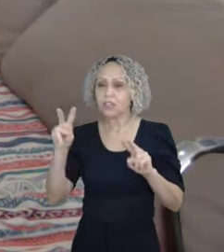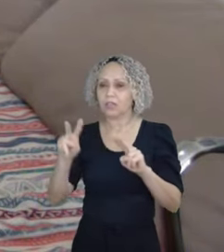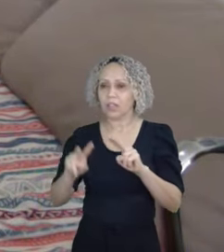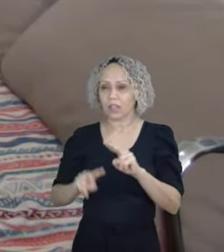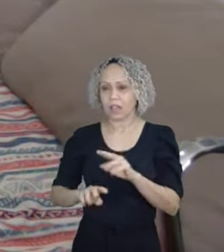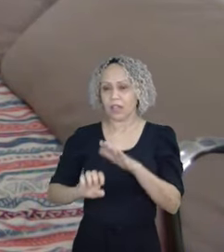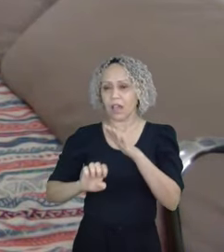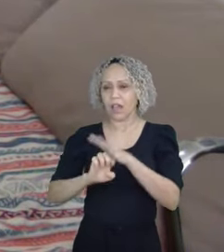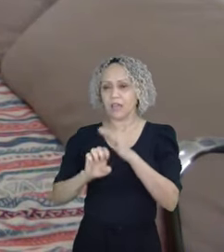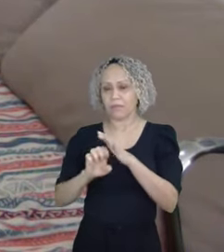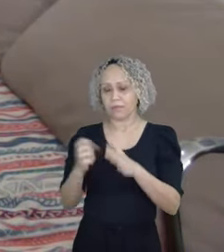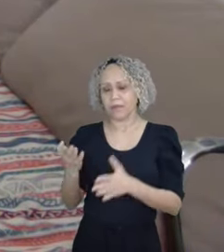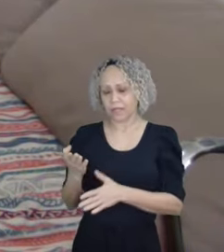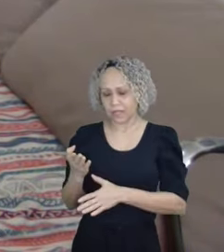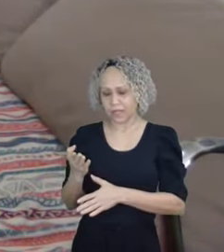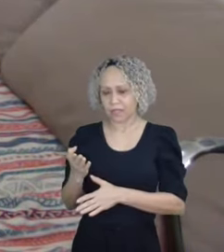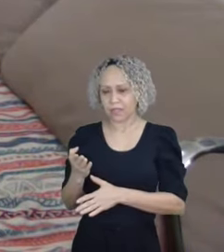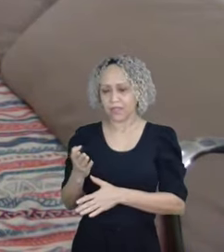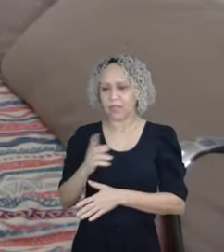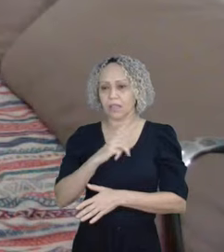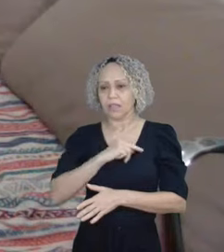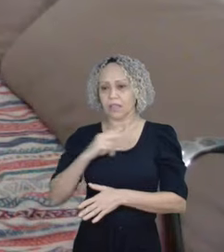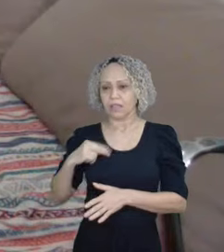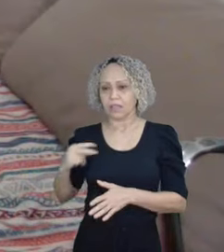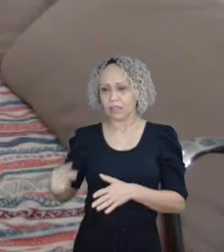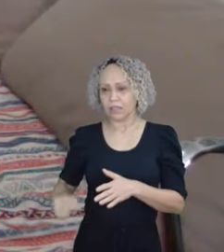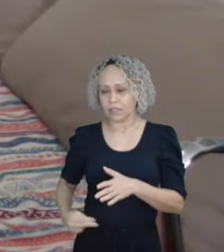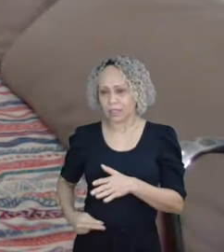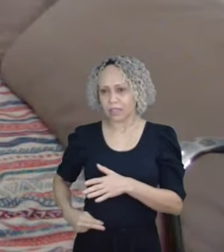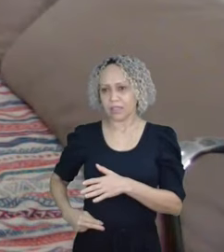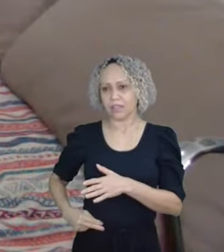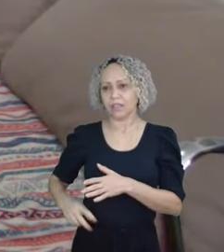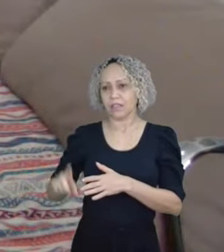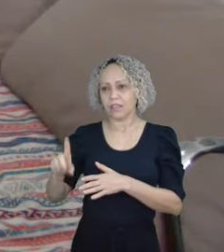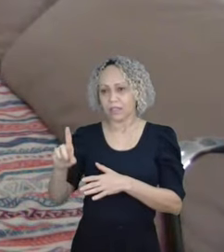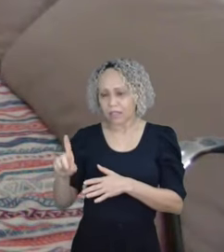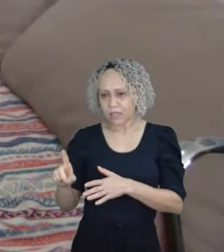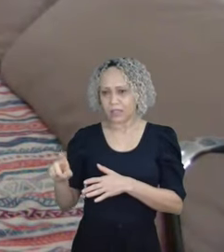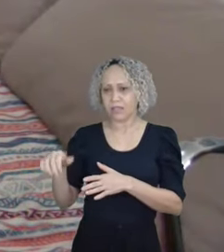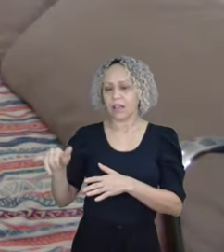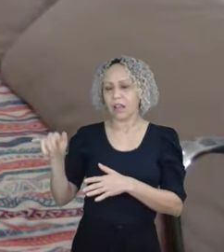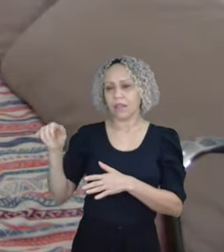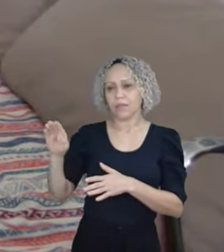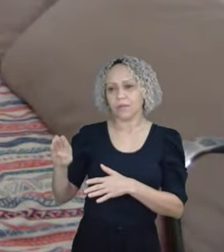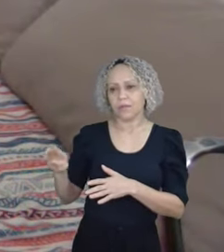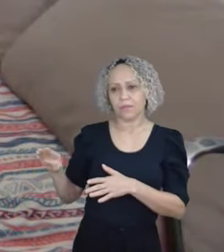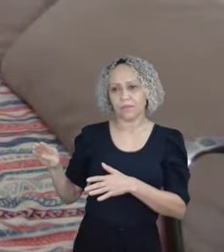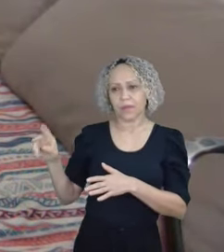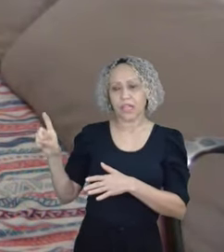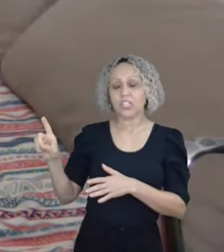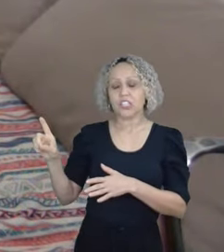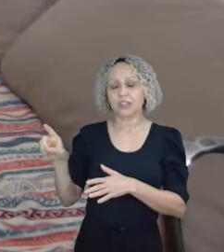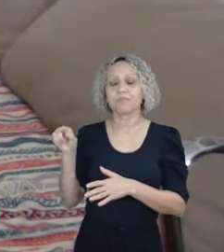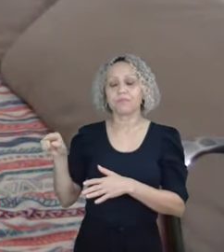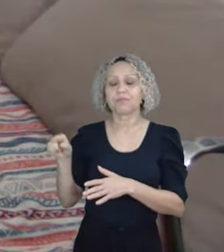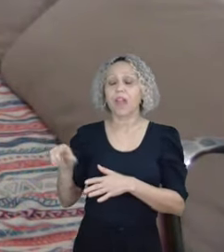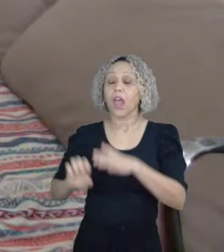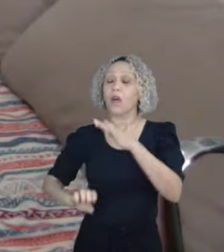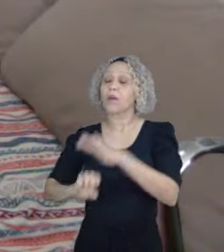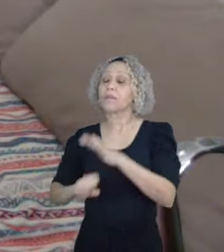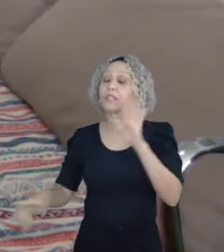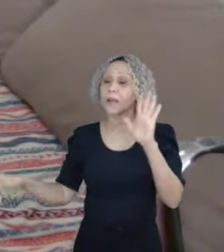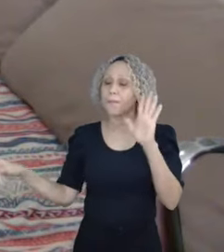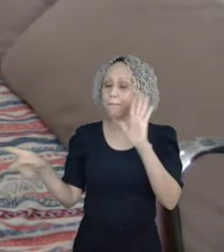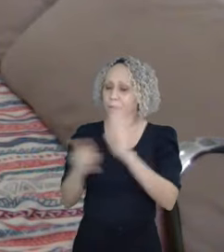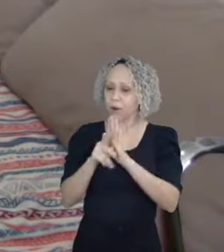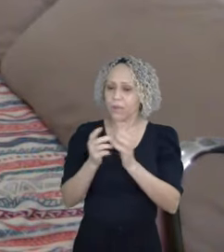chinesa BYD, da montadora ao Brasil, que provocou aí uma explosão da venda de carros elétricos no país no ano